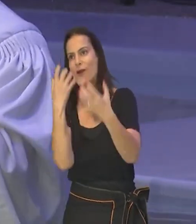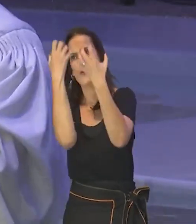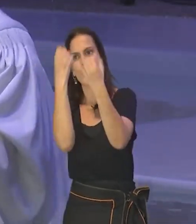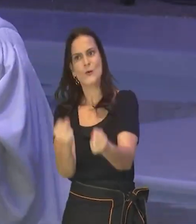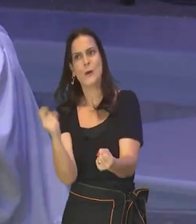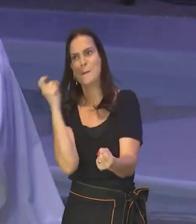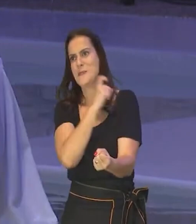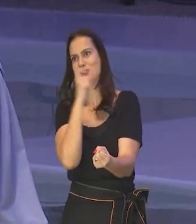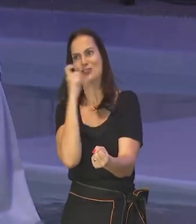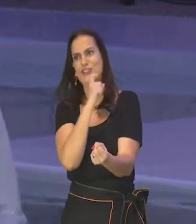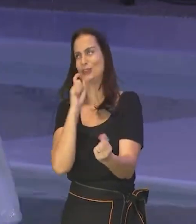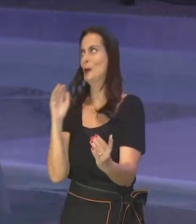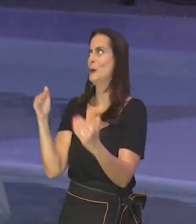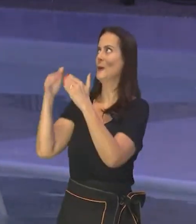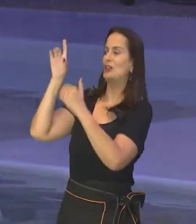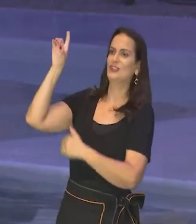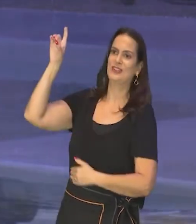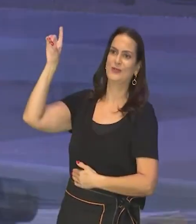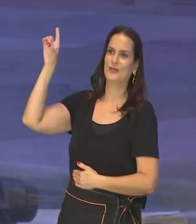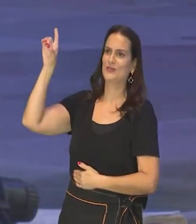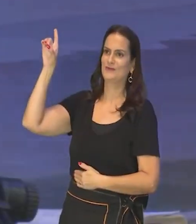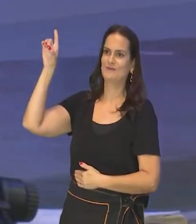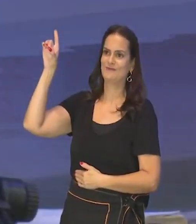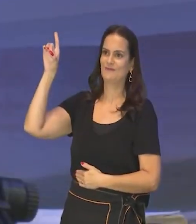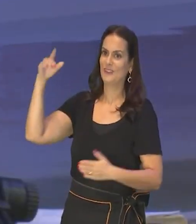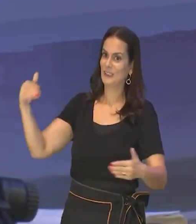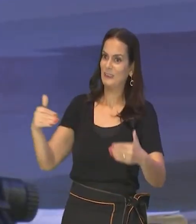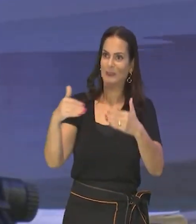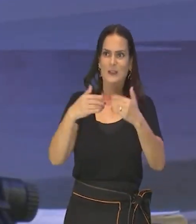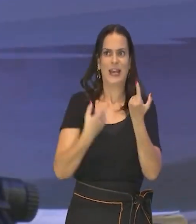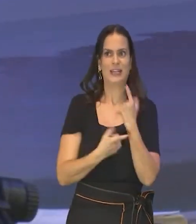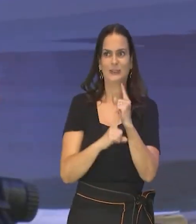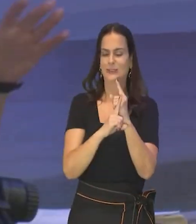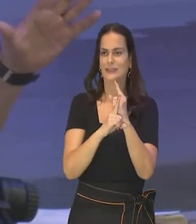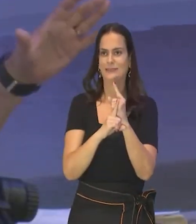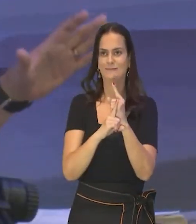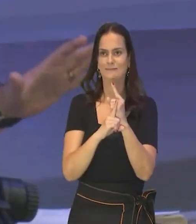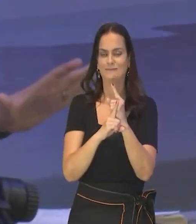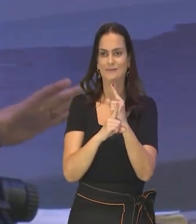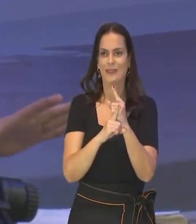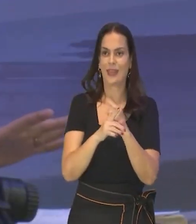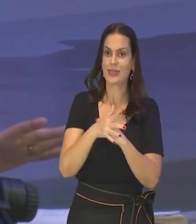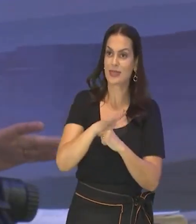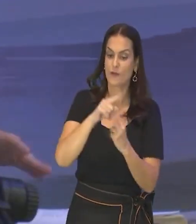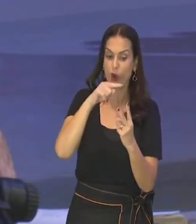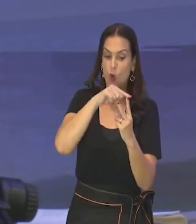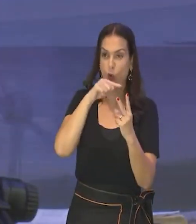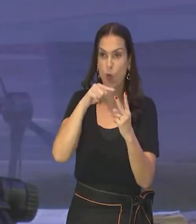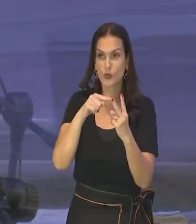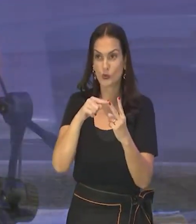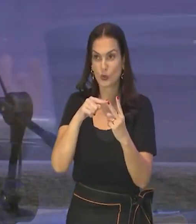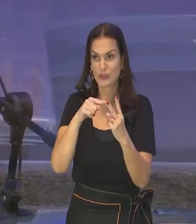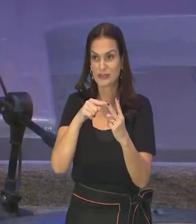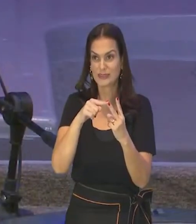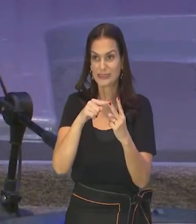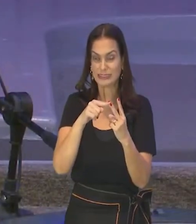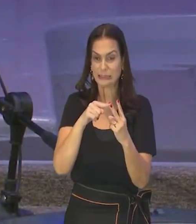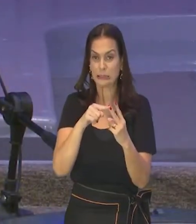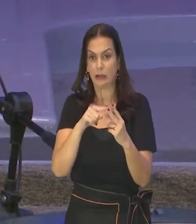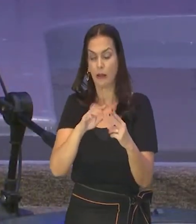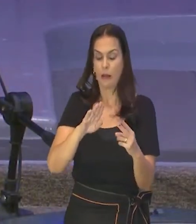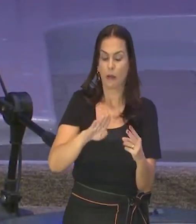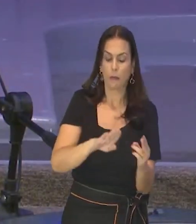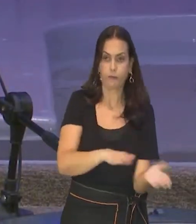tanta mentira diante de Deus, tanta mentira diante dos apóstolos, que provavelmente eles foram tomados por um mal súbito, e